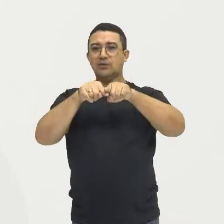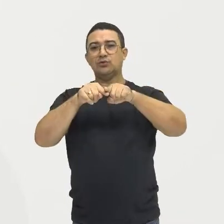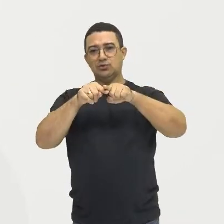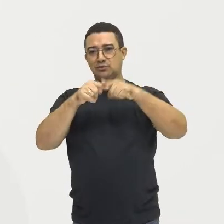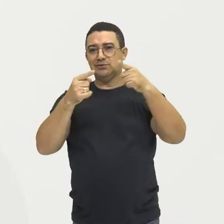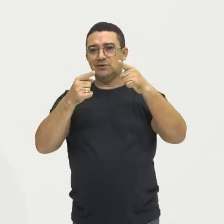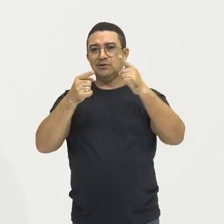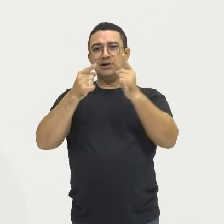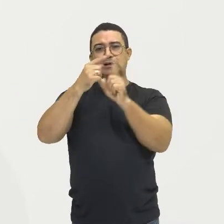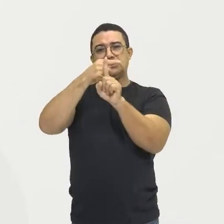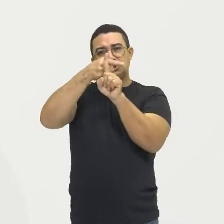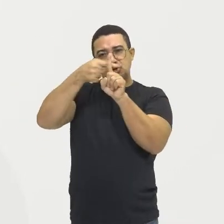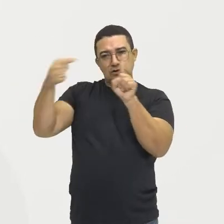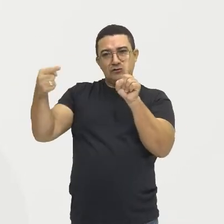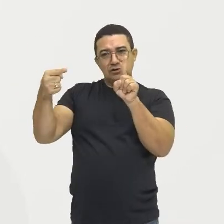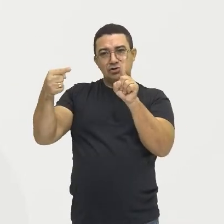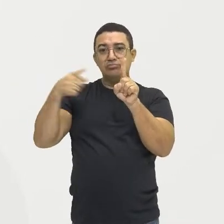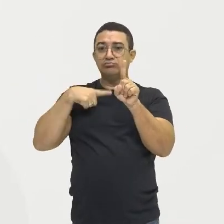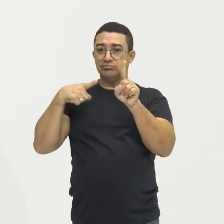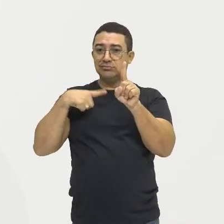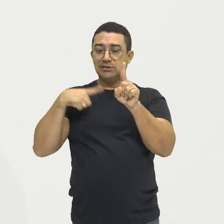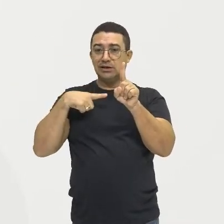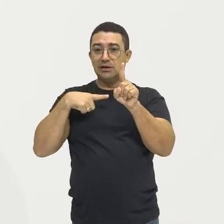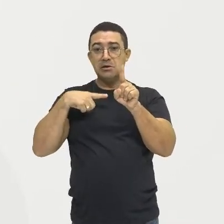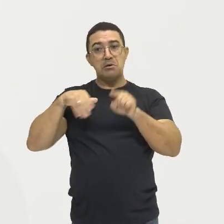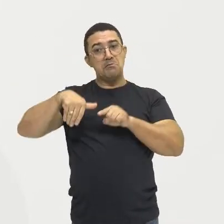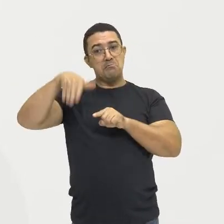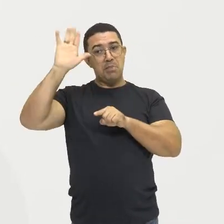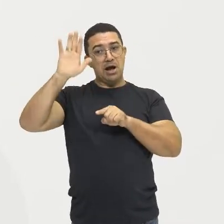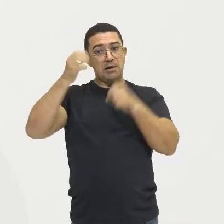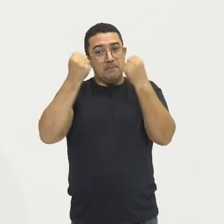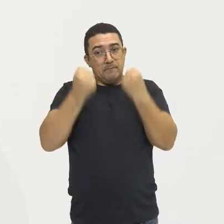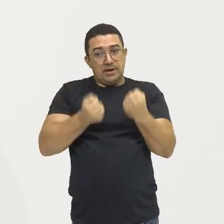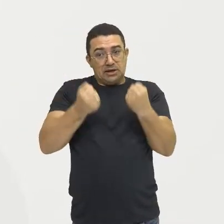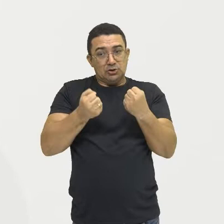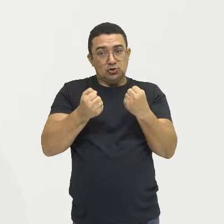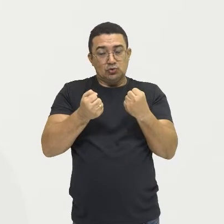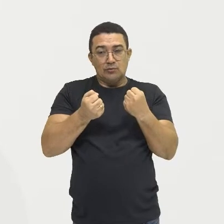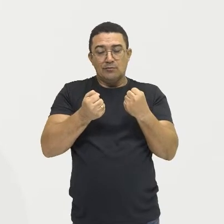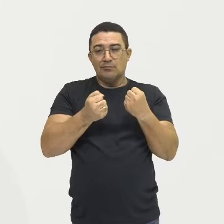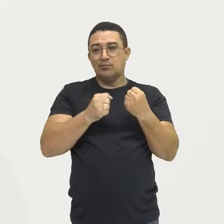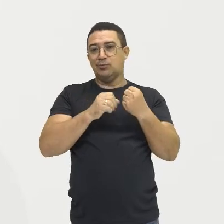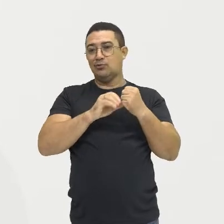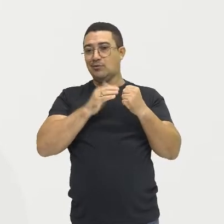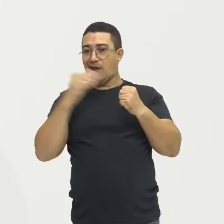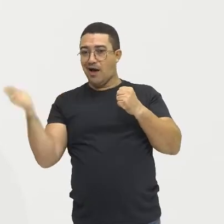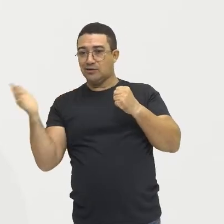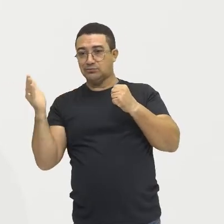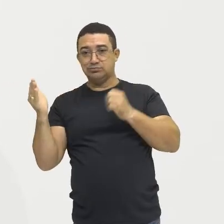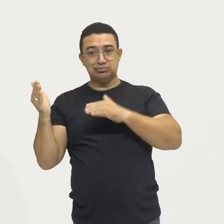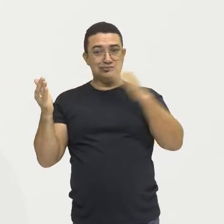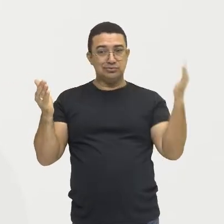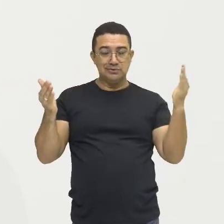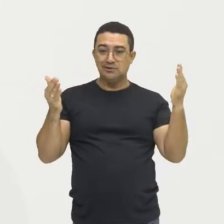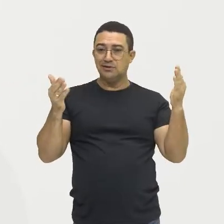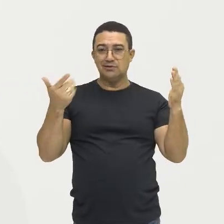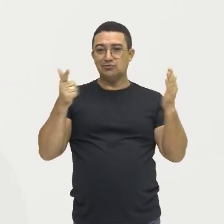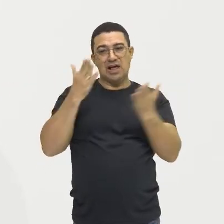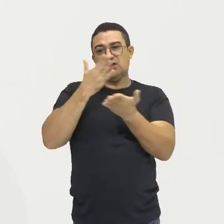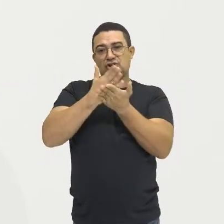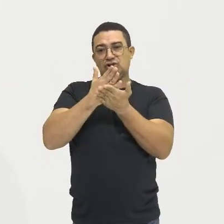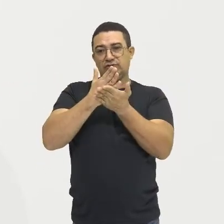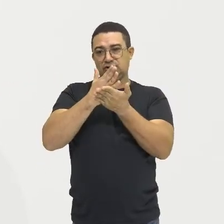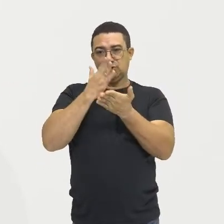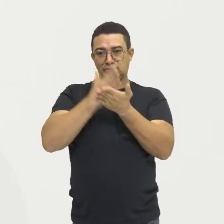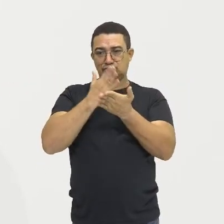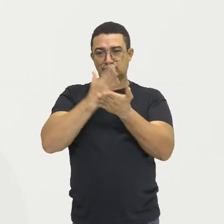vamos ter muito mais peso para um lado do que para o outro. Ela não está distribuída assimetricamente, tá?